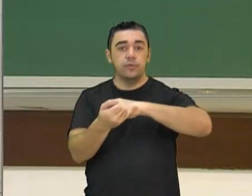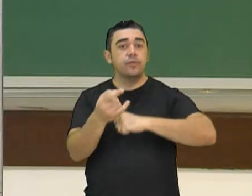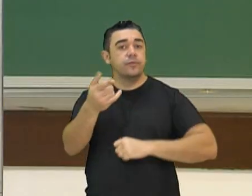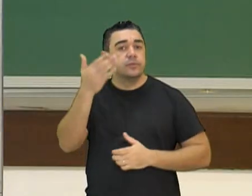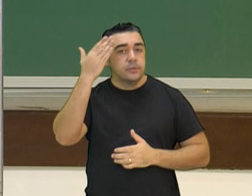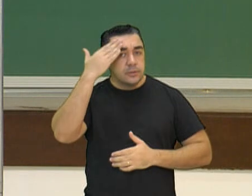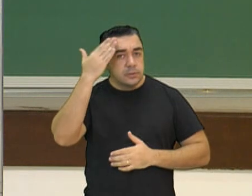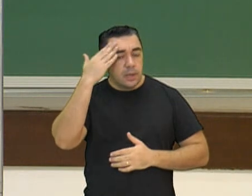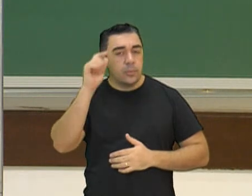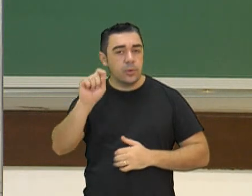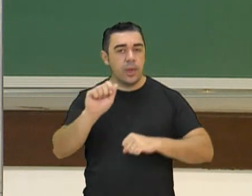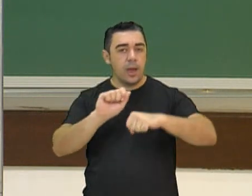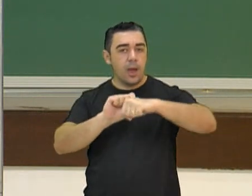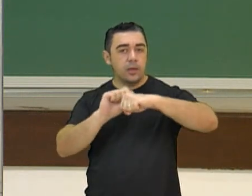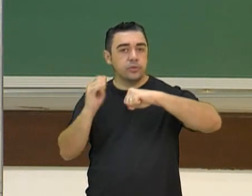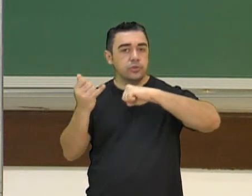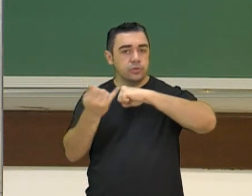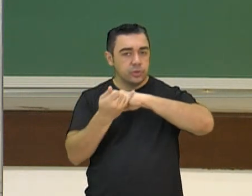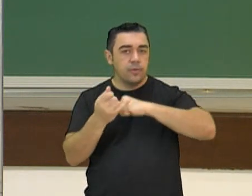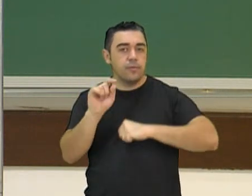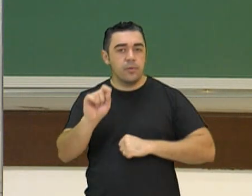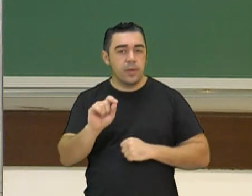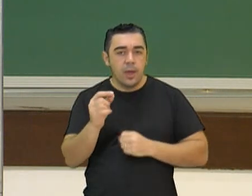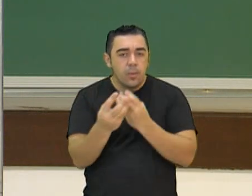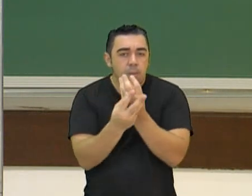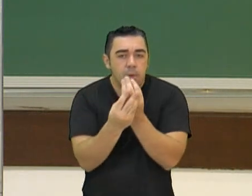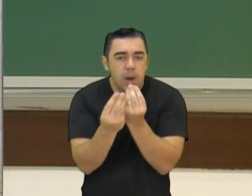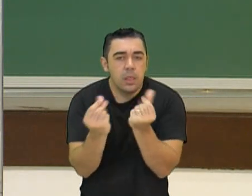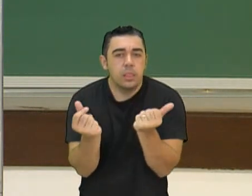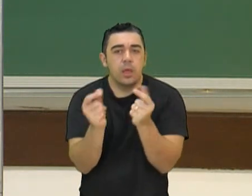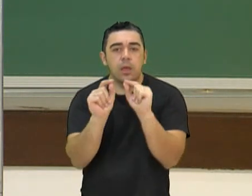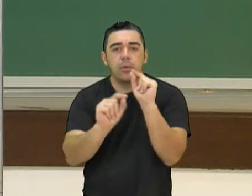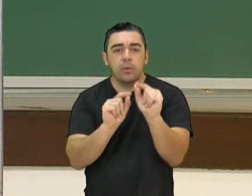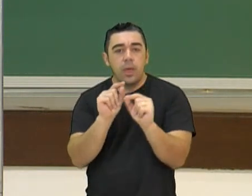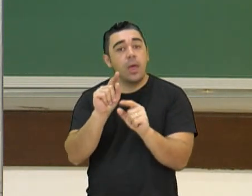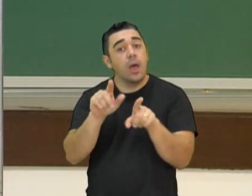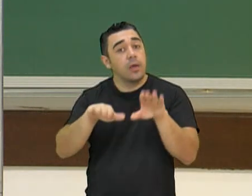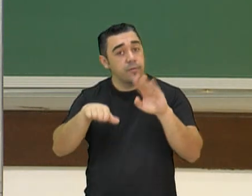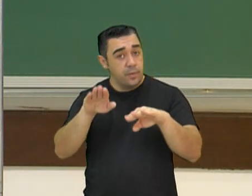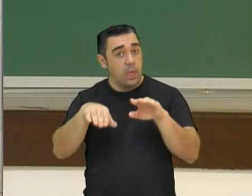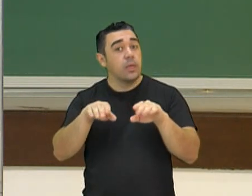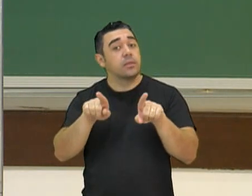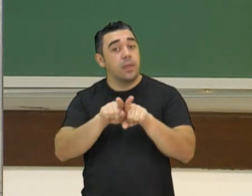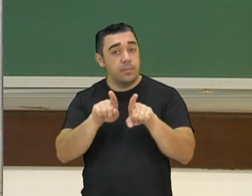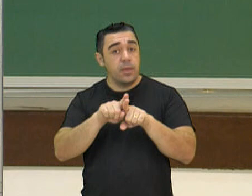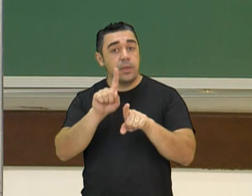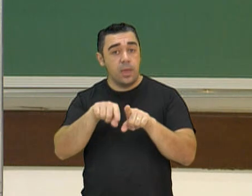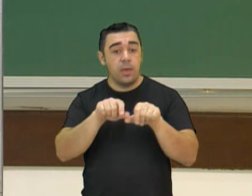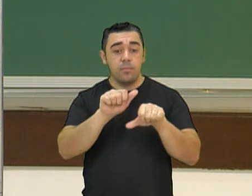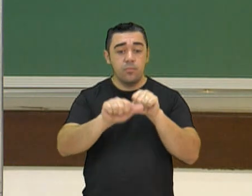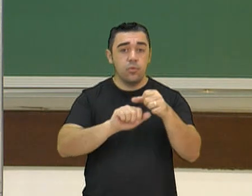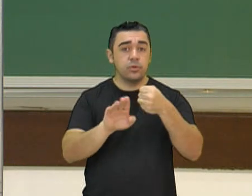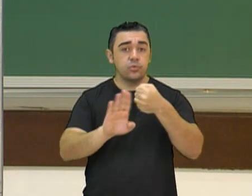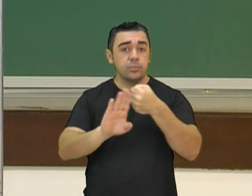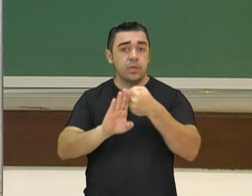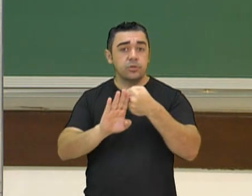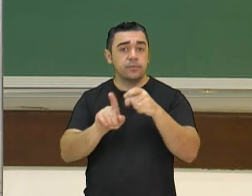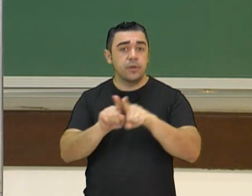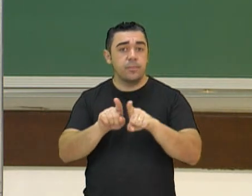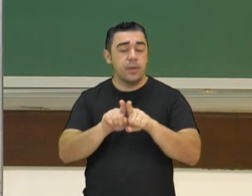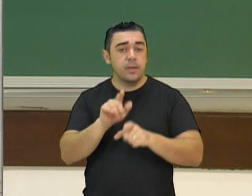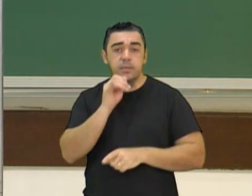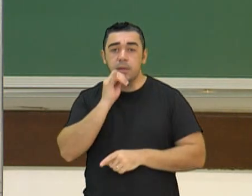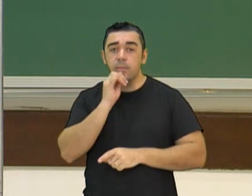o adjetivo, ele aparece com status de substantivo. Ele deixa de ser adjetivo e passa a ser substantivo,